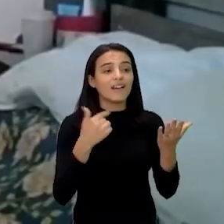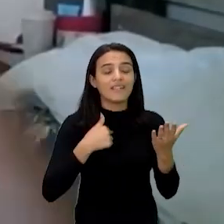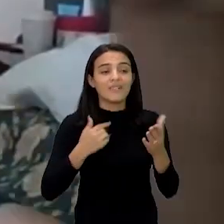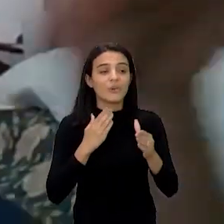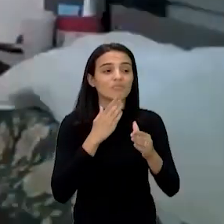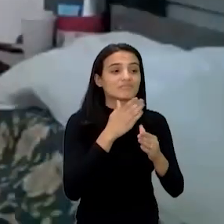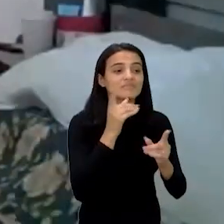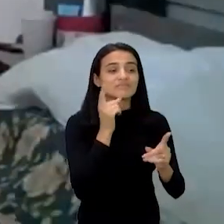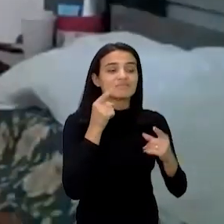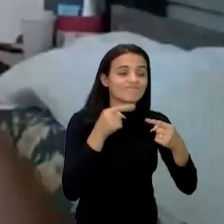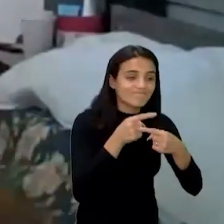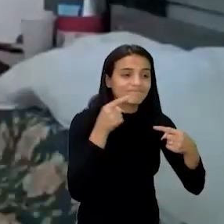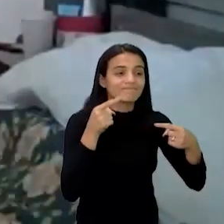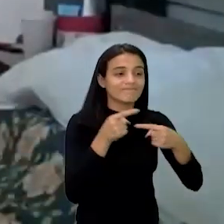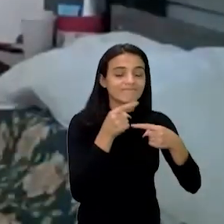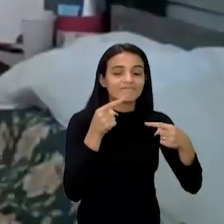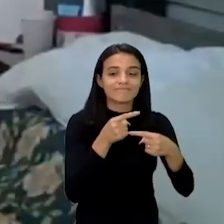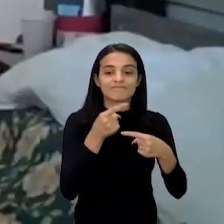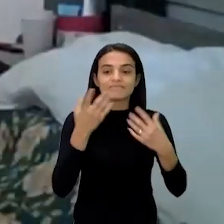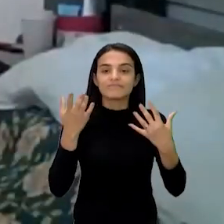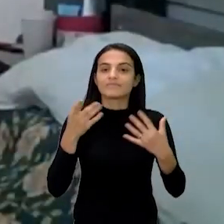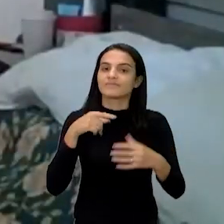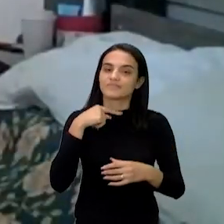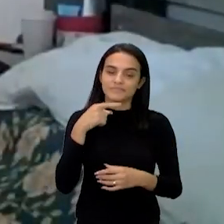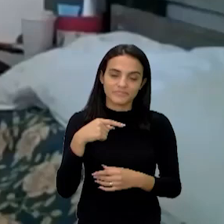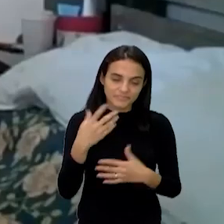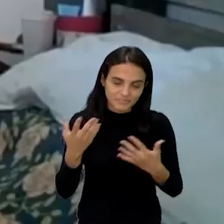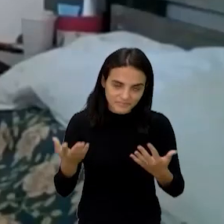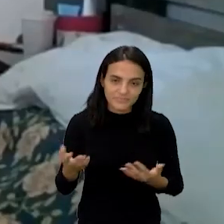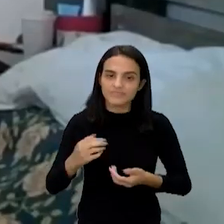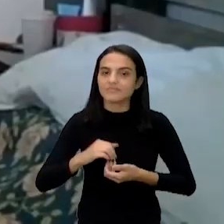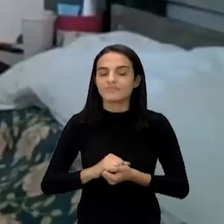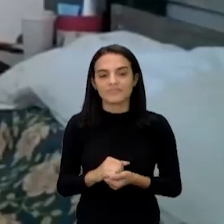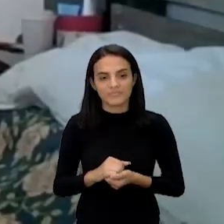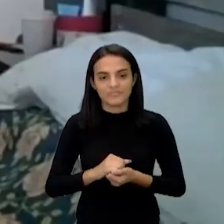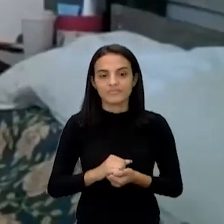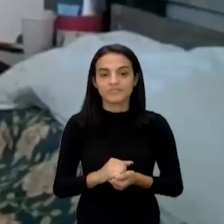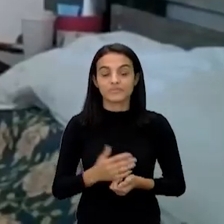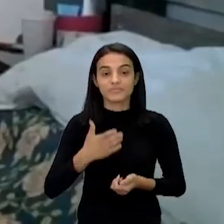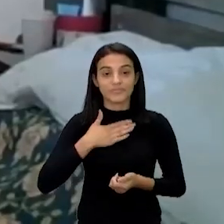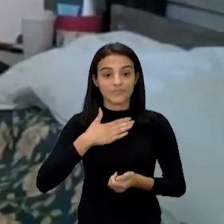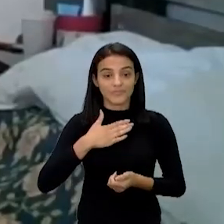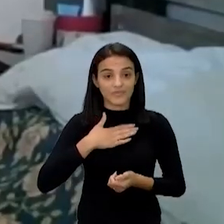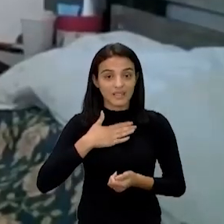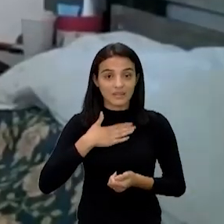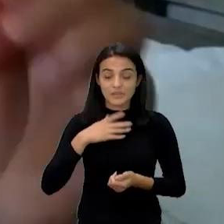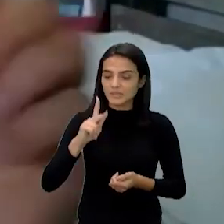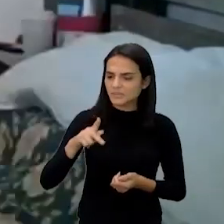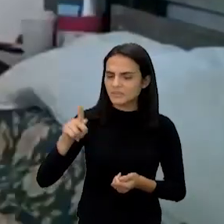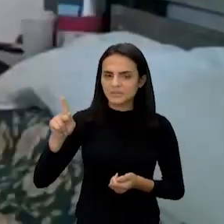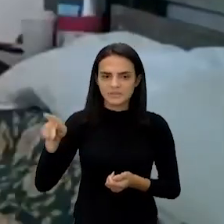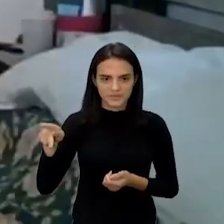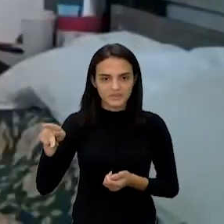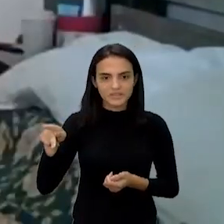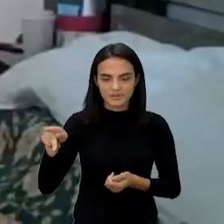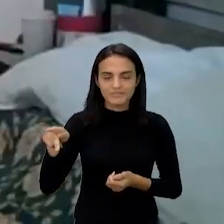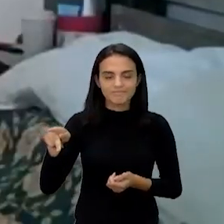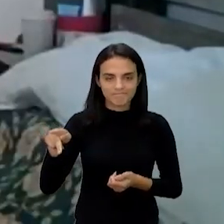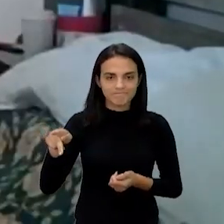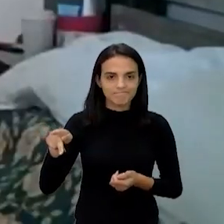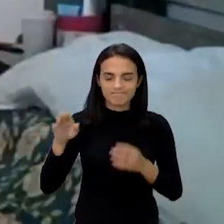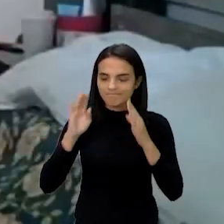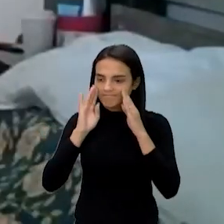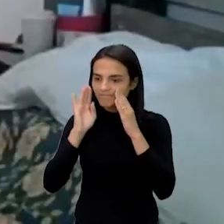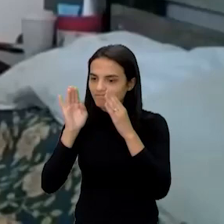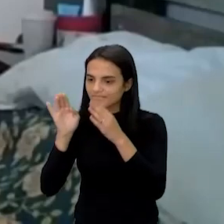eu ia de um lugar para outro, ficava andando, enfim, E para mim a professora era a pessoa de referência ali, mas